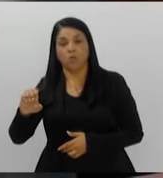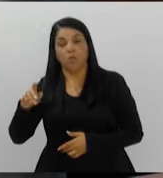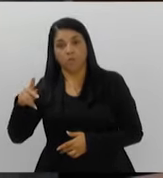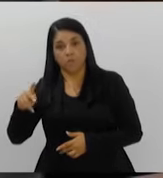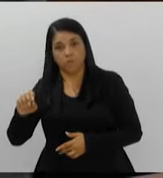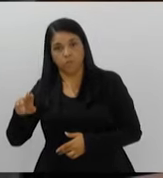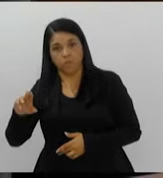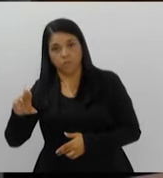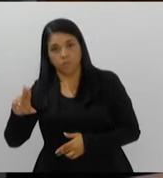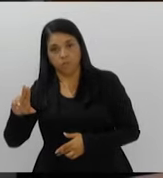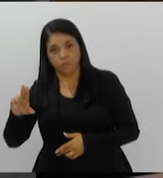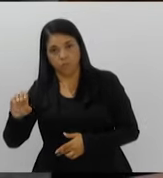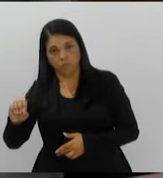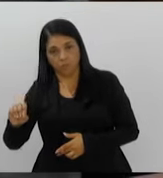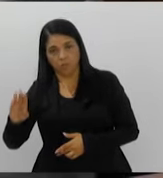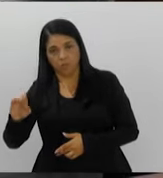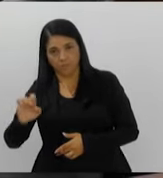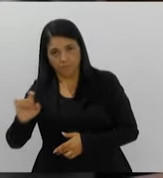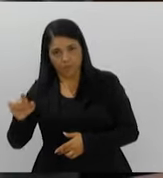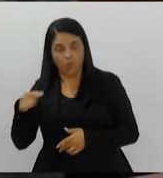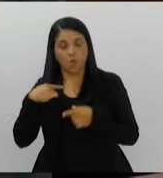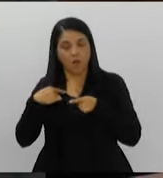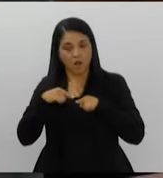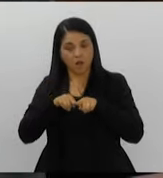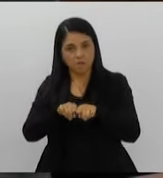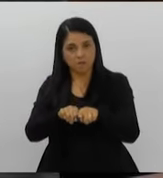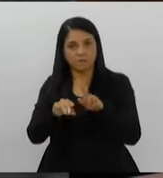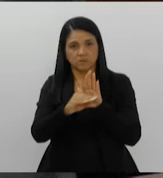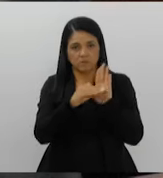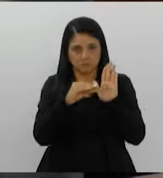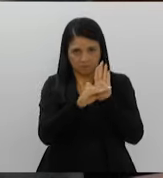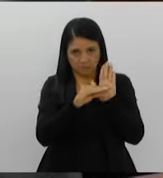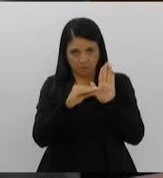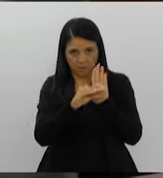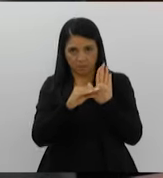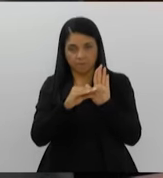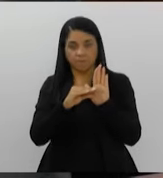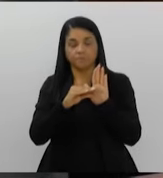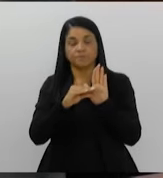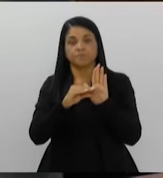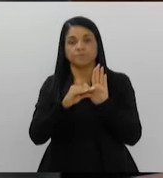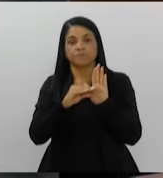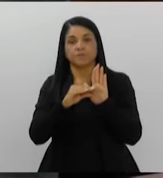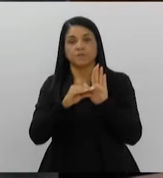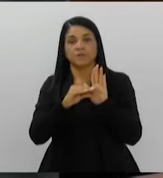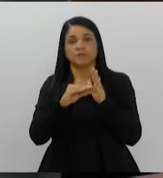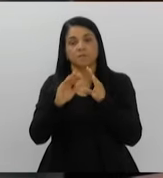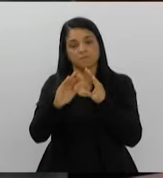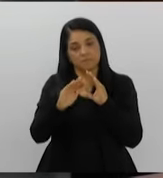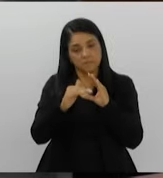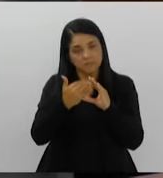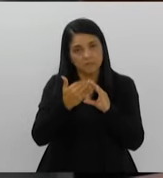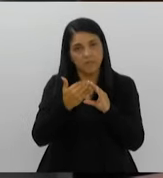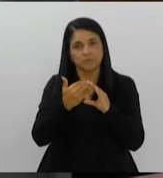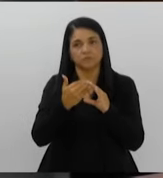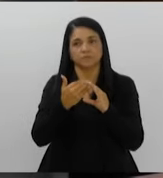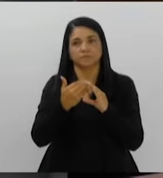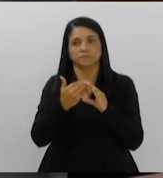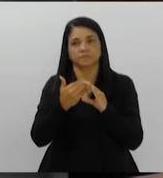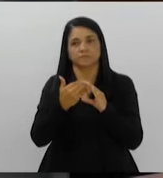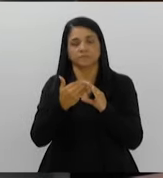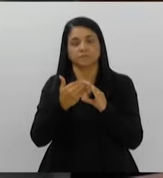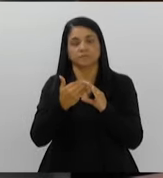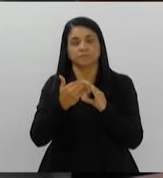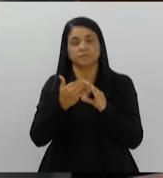Pobel, nós alinhamos essa emenda, deputado Luiz Paulo, que na mensagem que